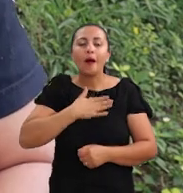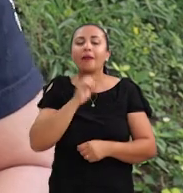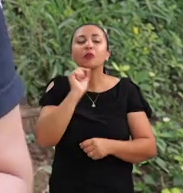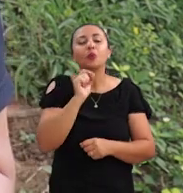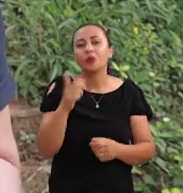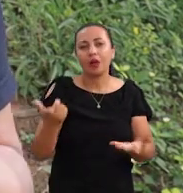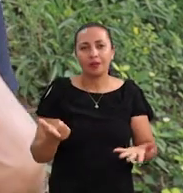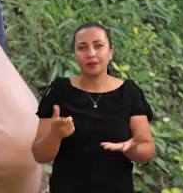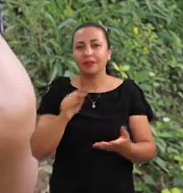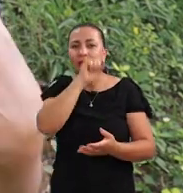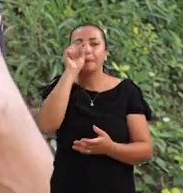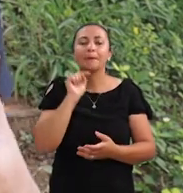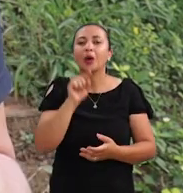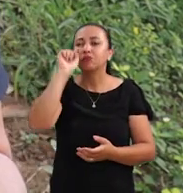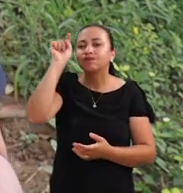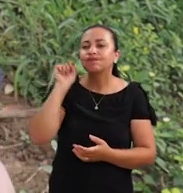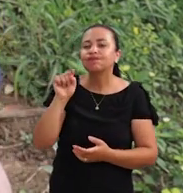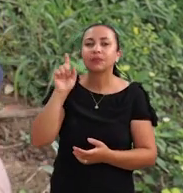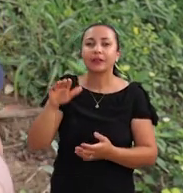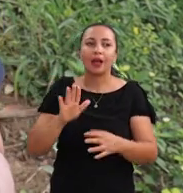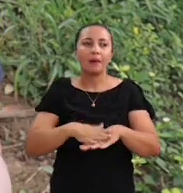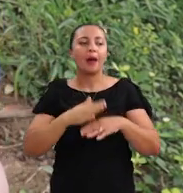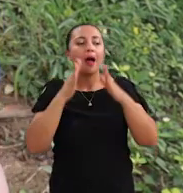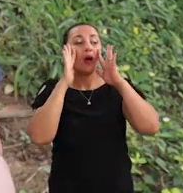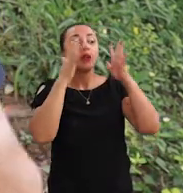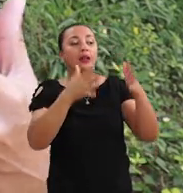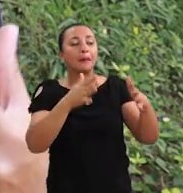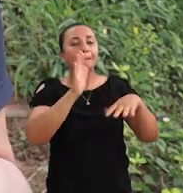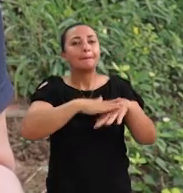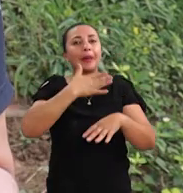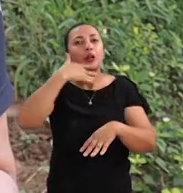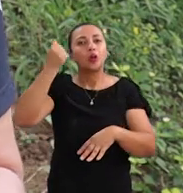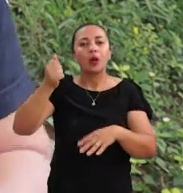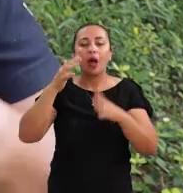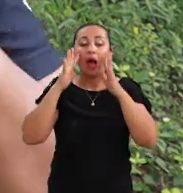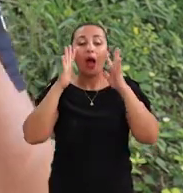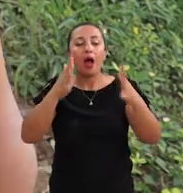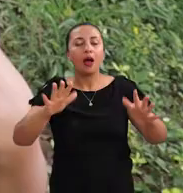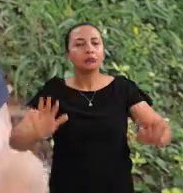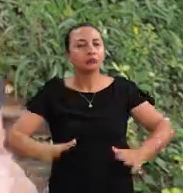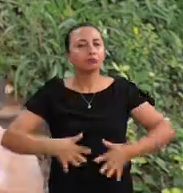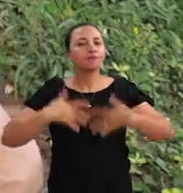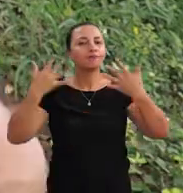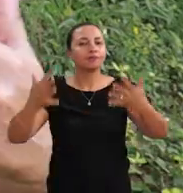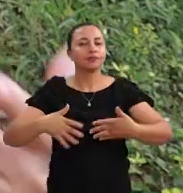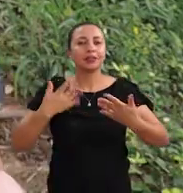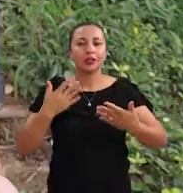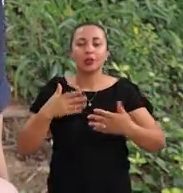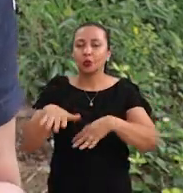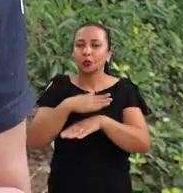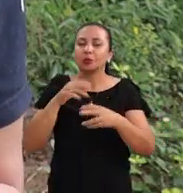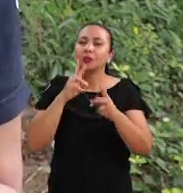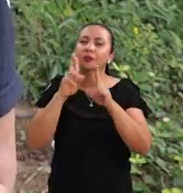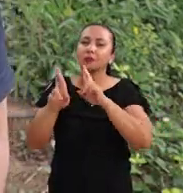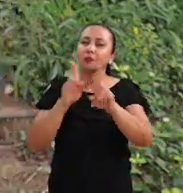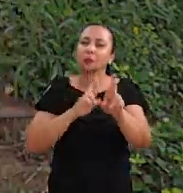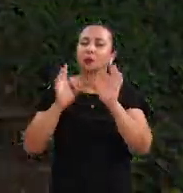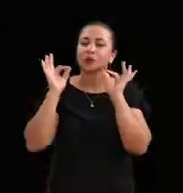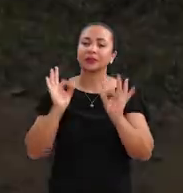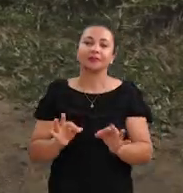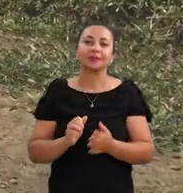ele. Então, nisso tudo, a concentração dela era mais aguçada e ela conseguia dar o estímulo através das